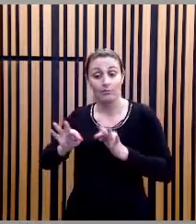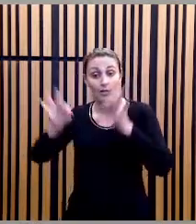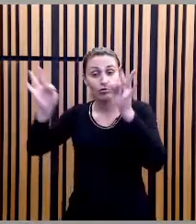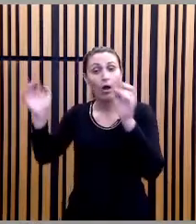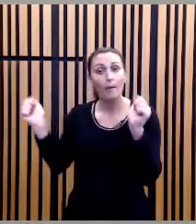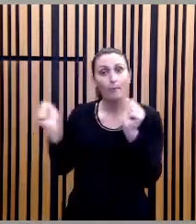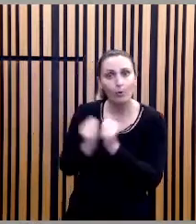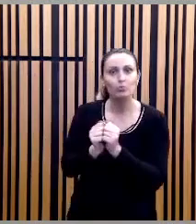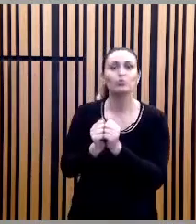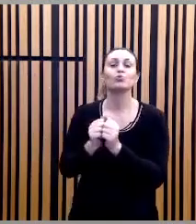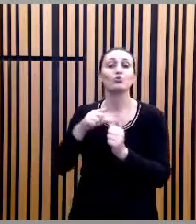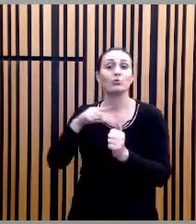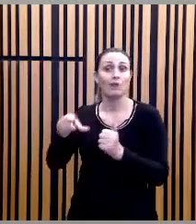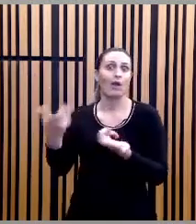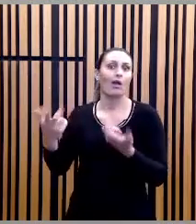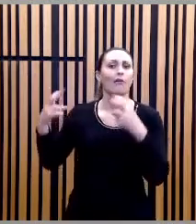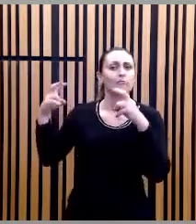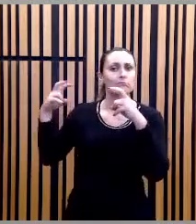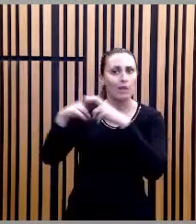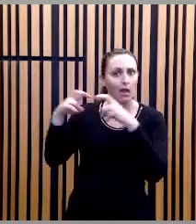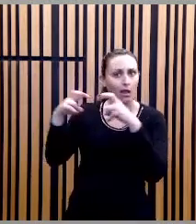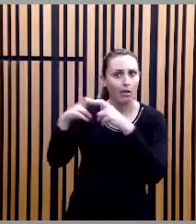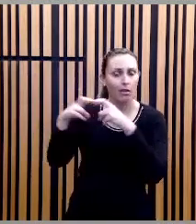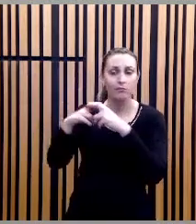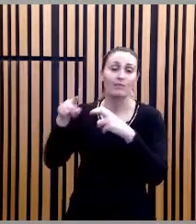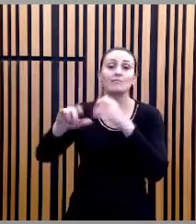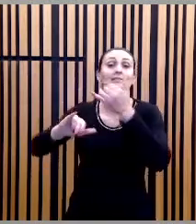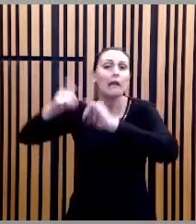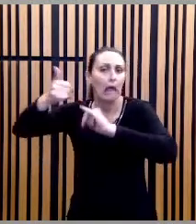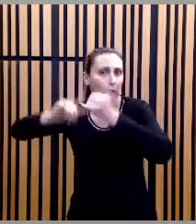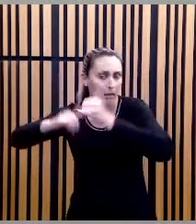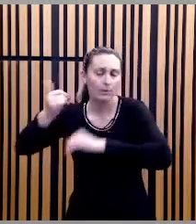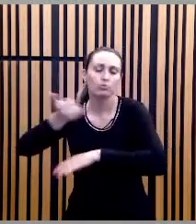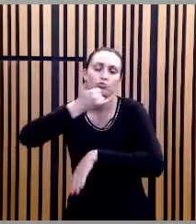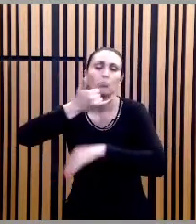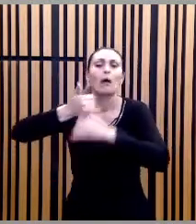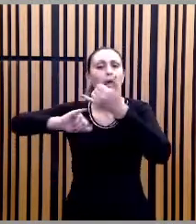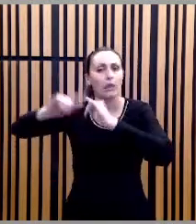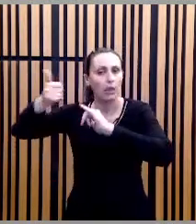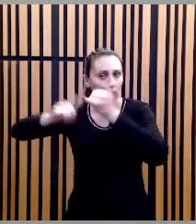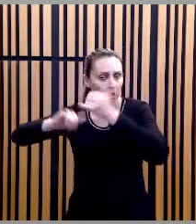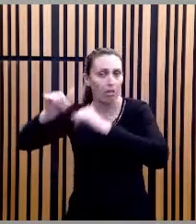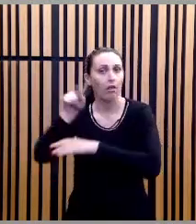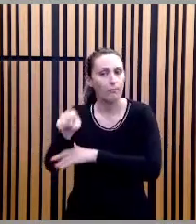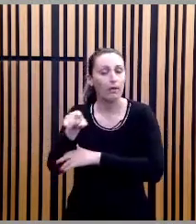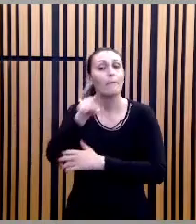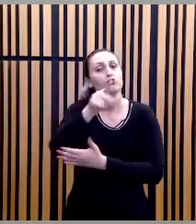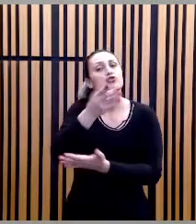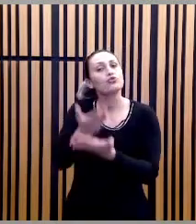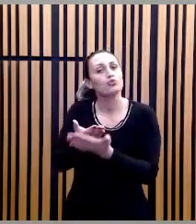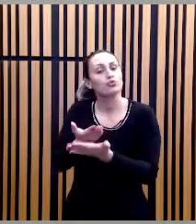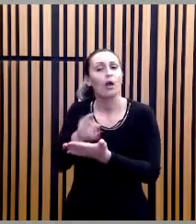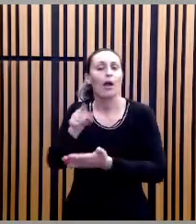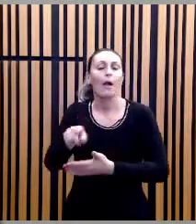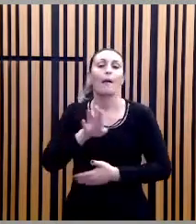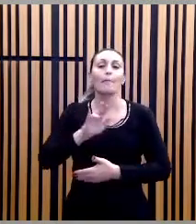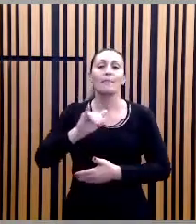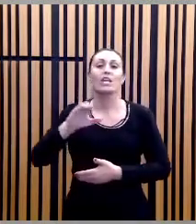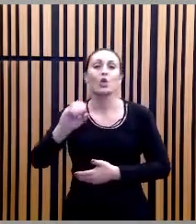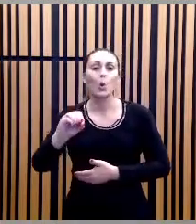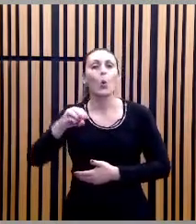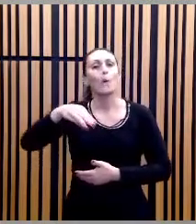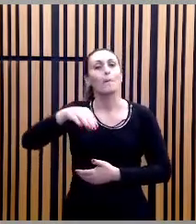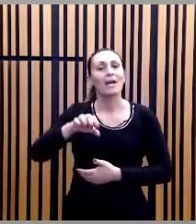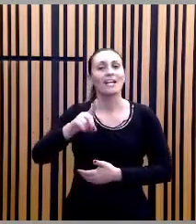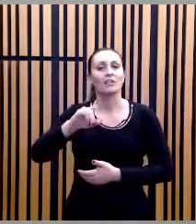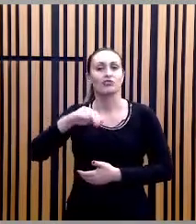área de química, que casa aí com o teu estudo de biomedicina. Eles podem te indicar daqui a pouco, por